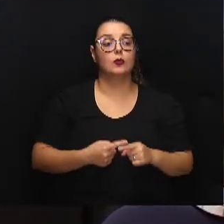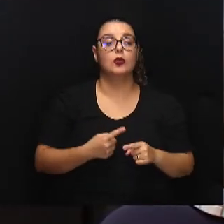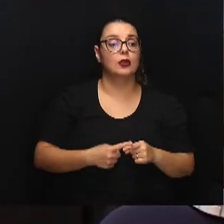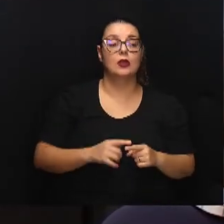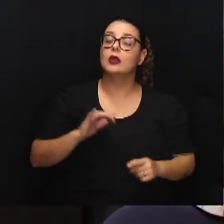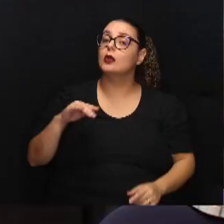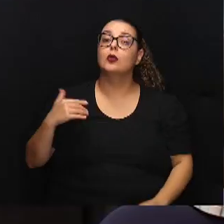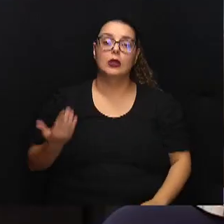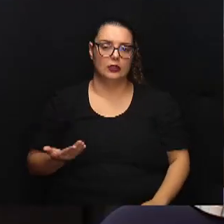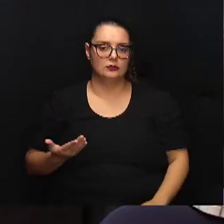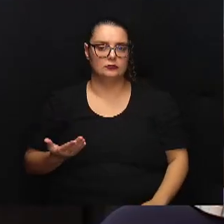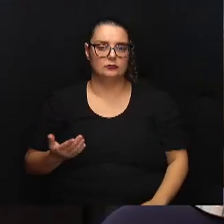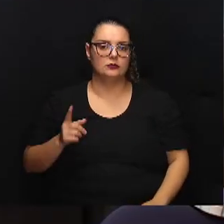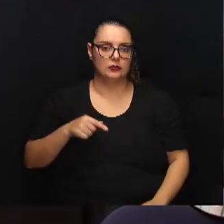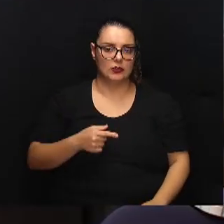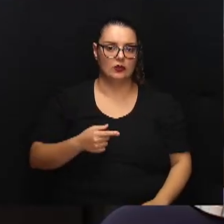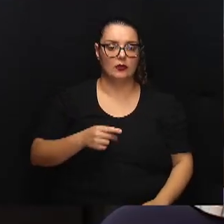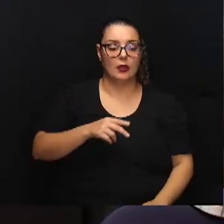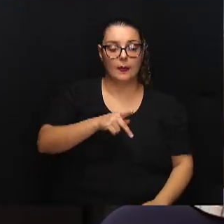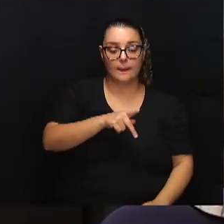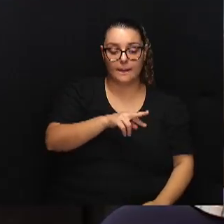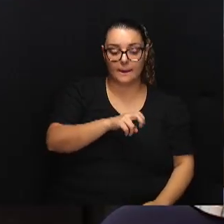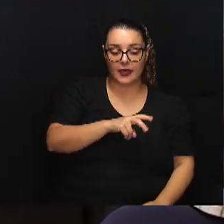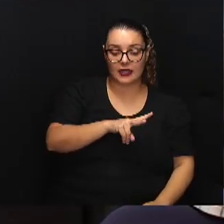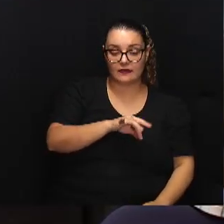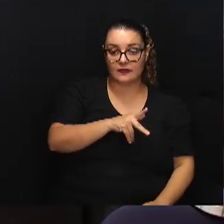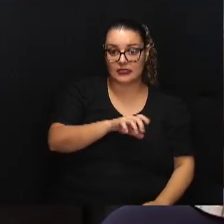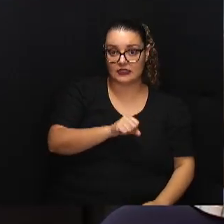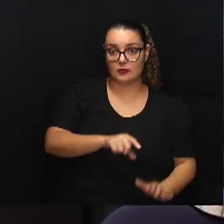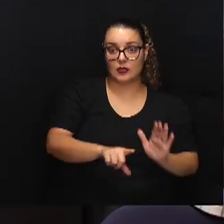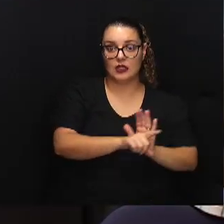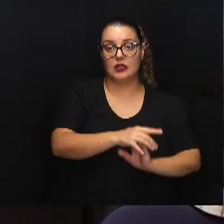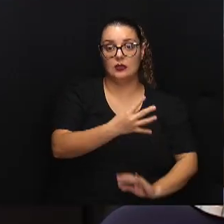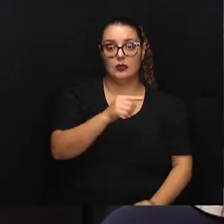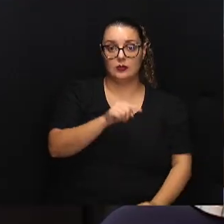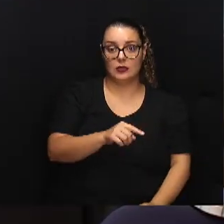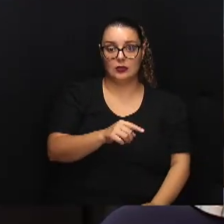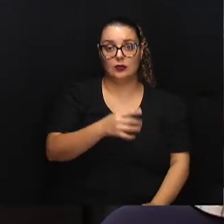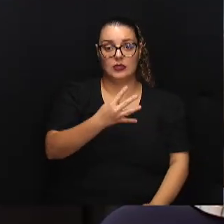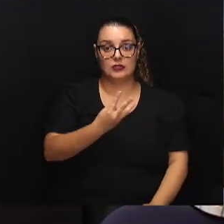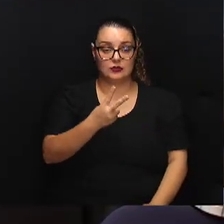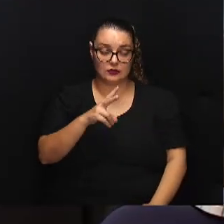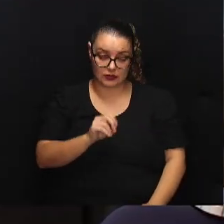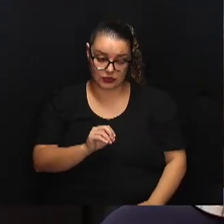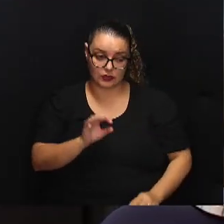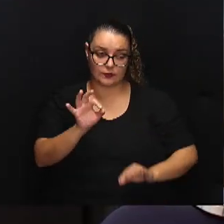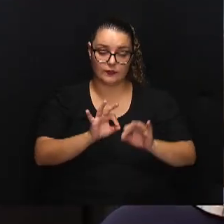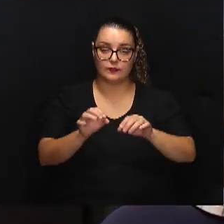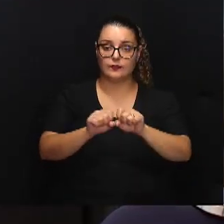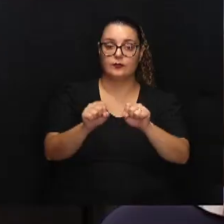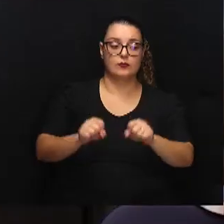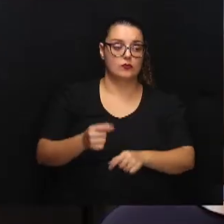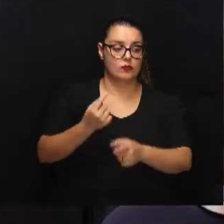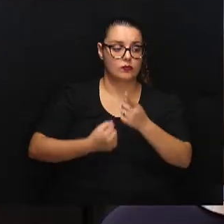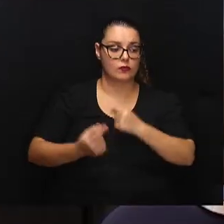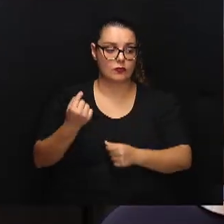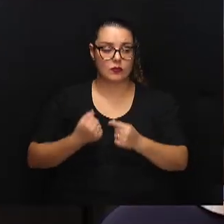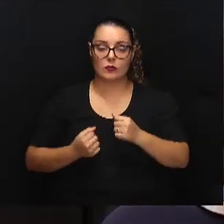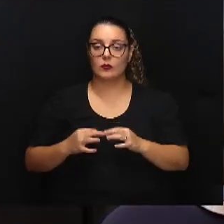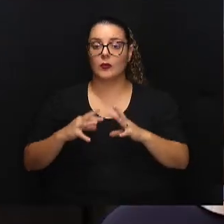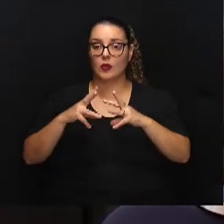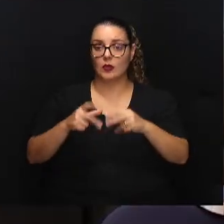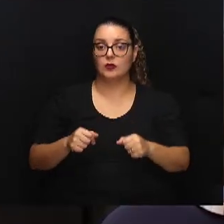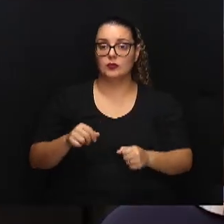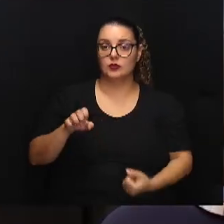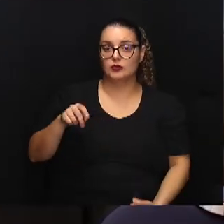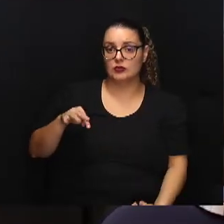vamos prever a receita, né? Porque a lei 4.320, que organiza o sistema orçamentário de todos os